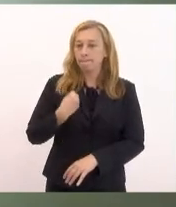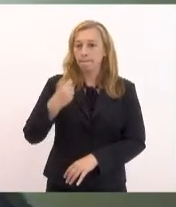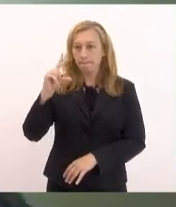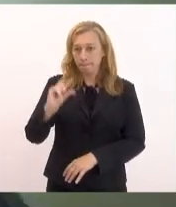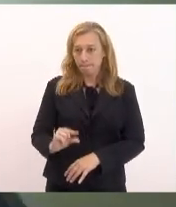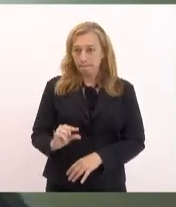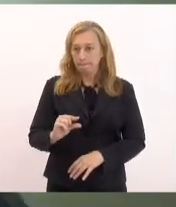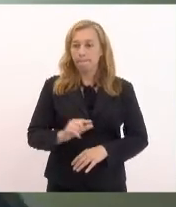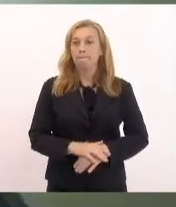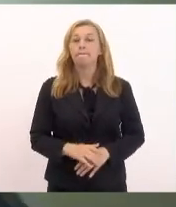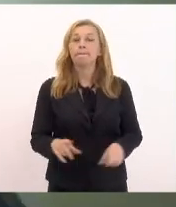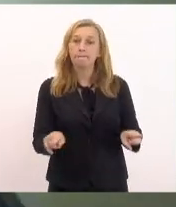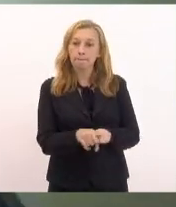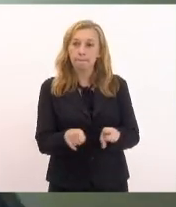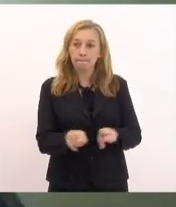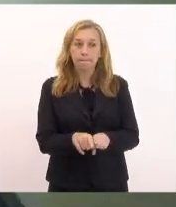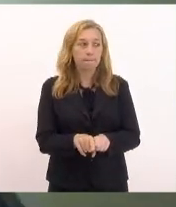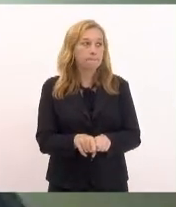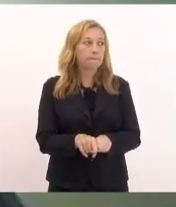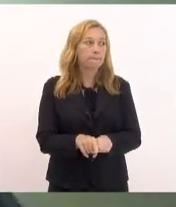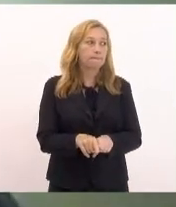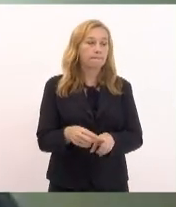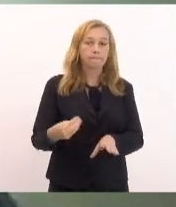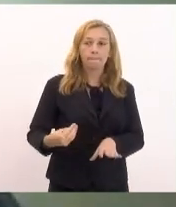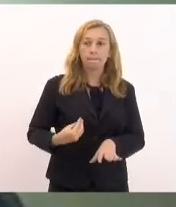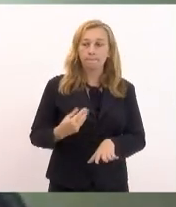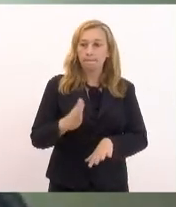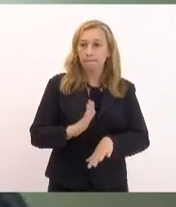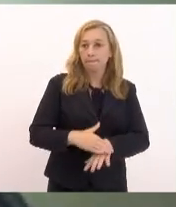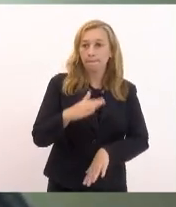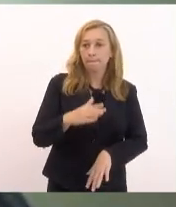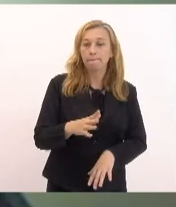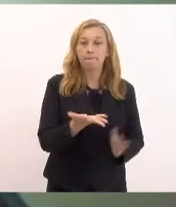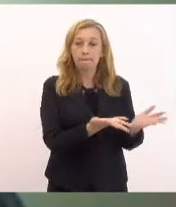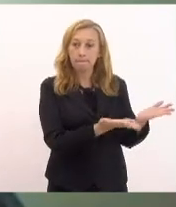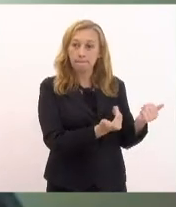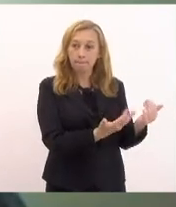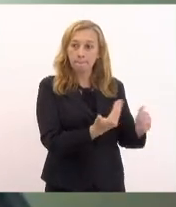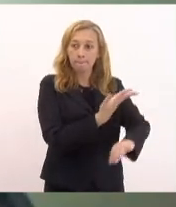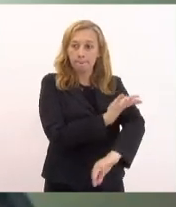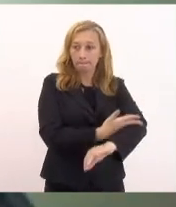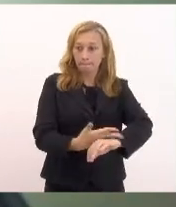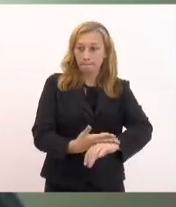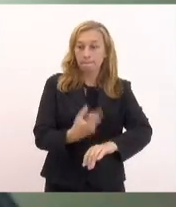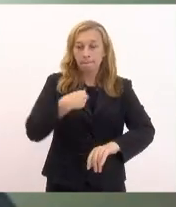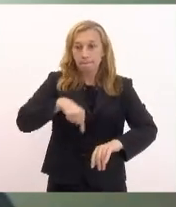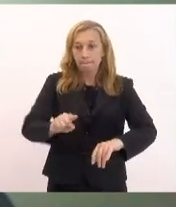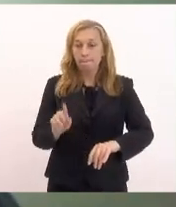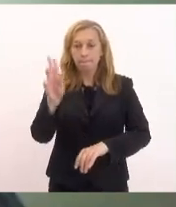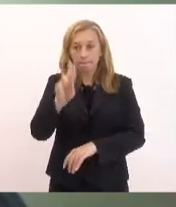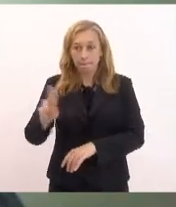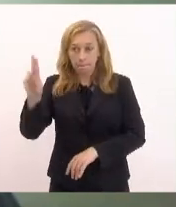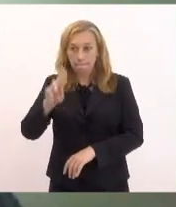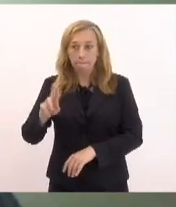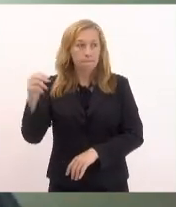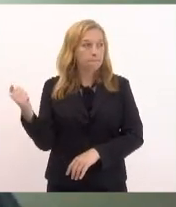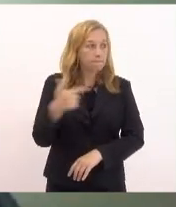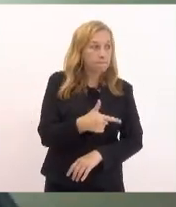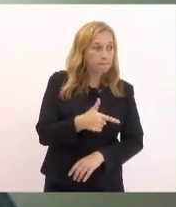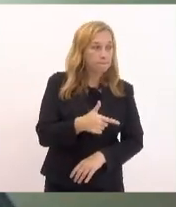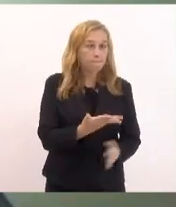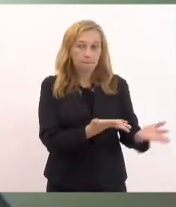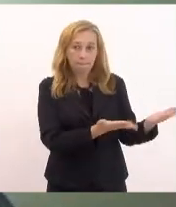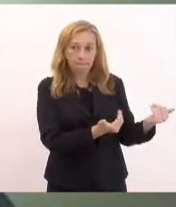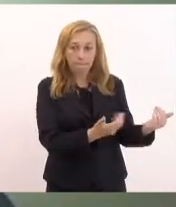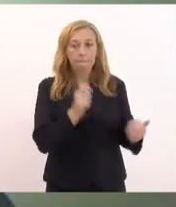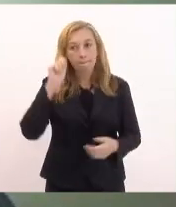menor. Então, nós temos também uma presença maior de jovens brancos frequentando as universidades do que jovens negros.